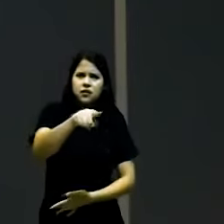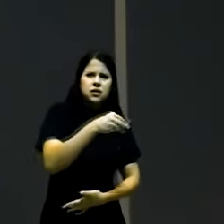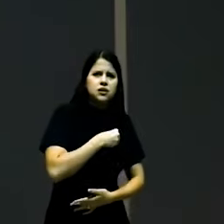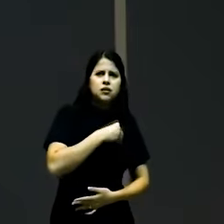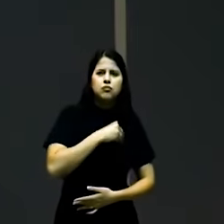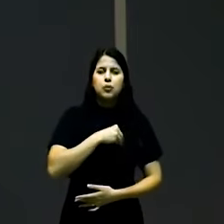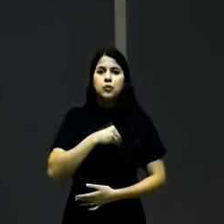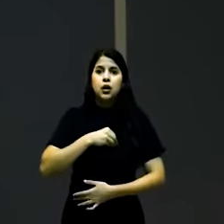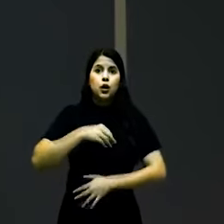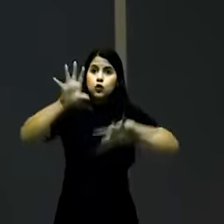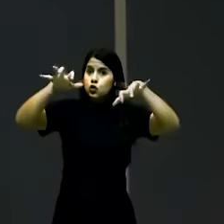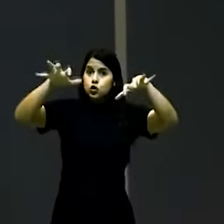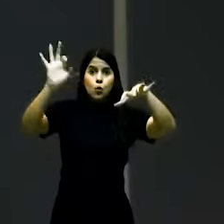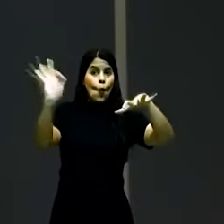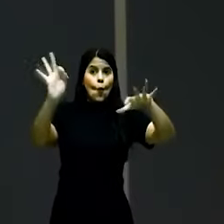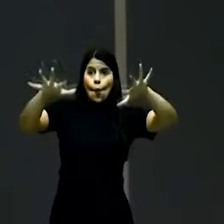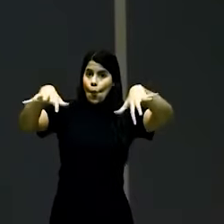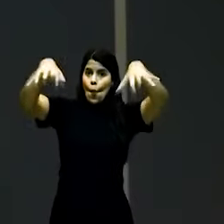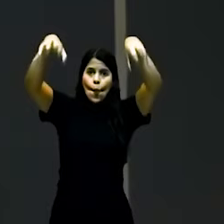Ainda não tinha chuva.